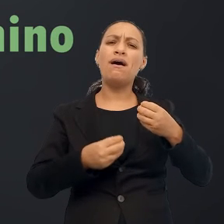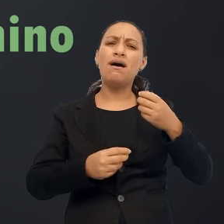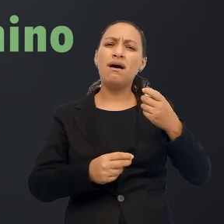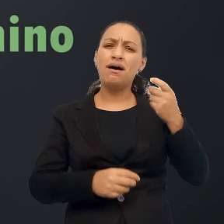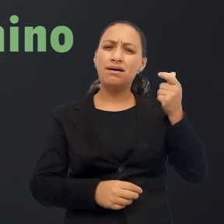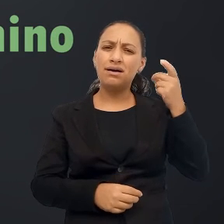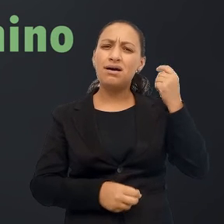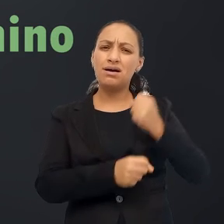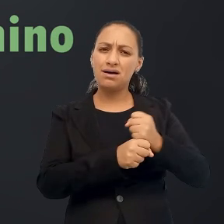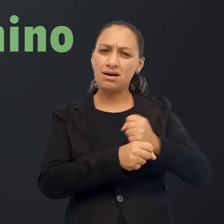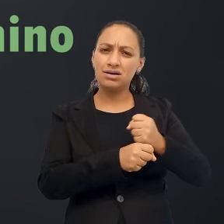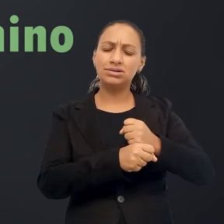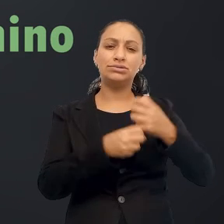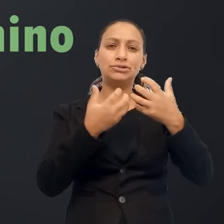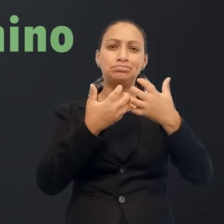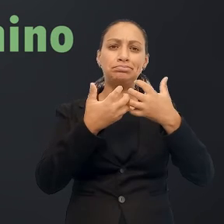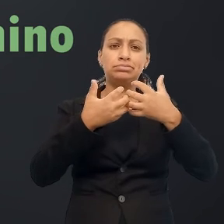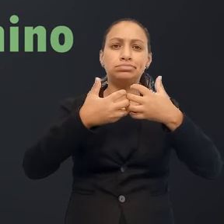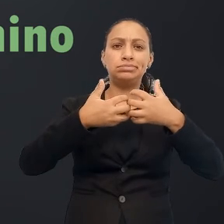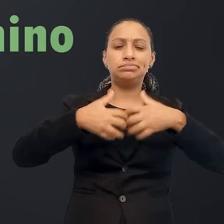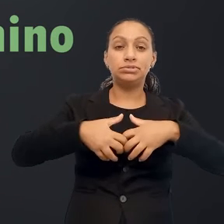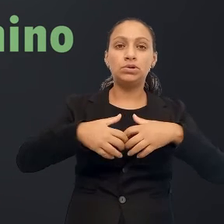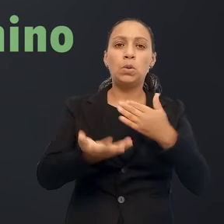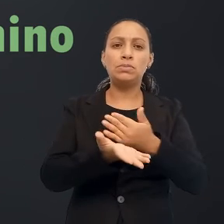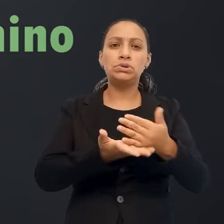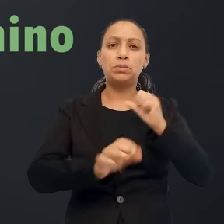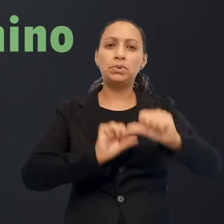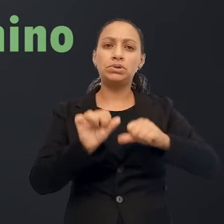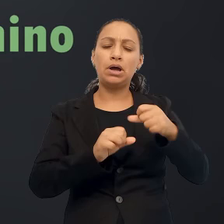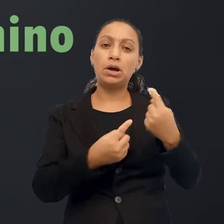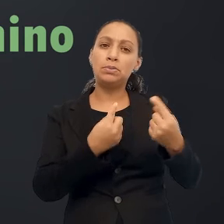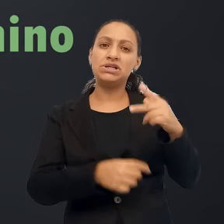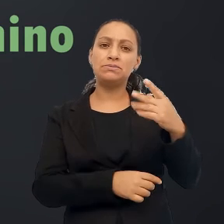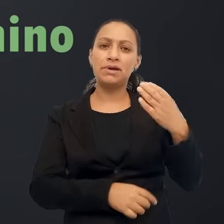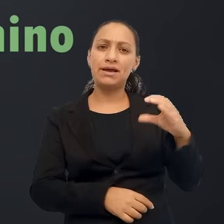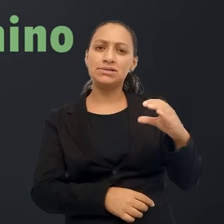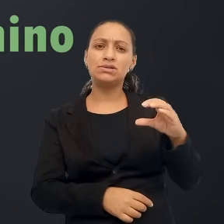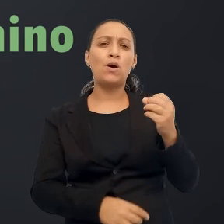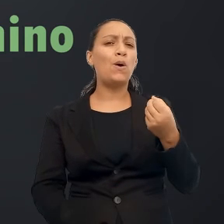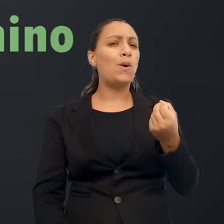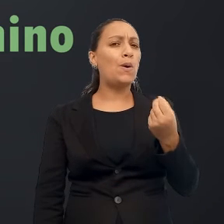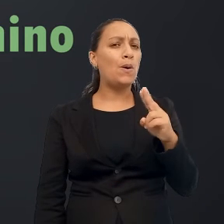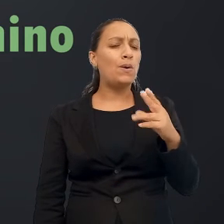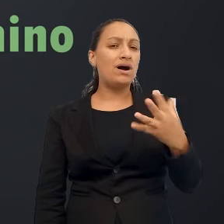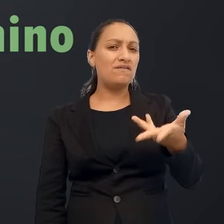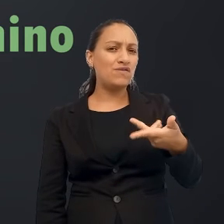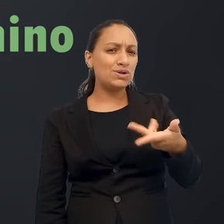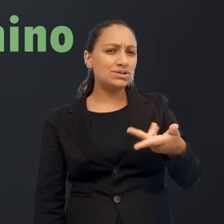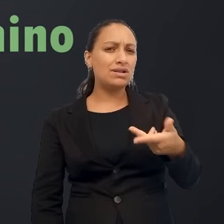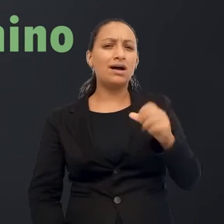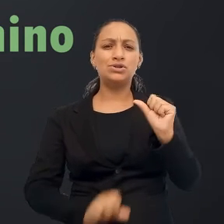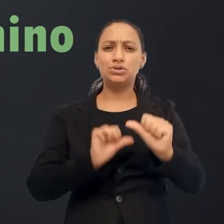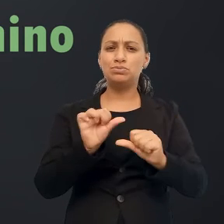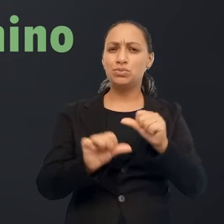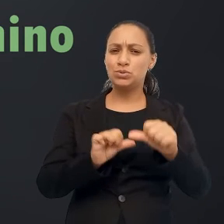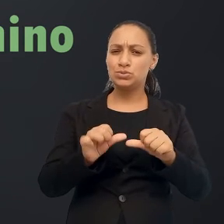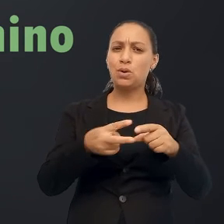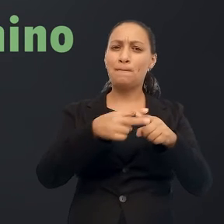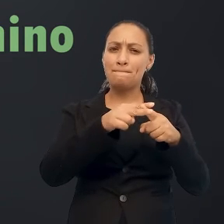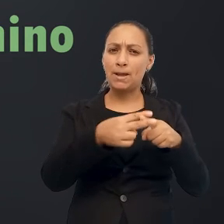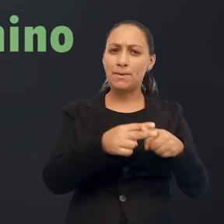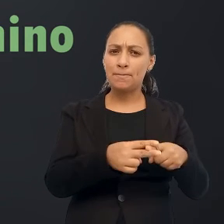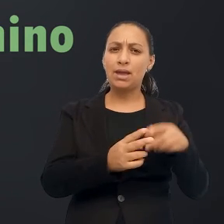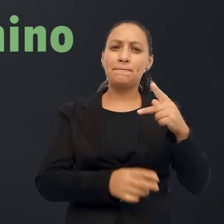anos, e a gente começou a mudar algumas peças nessa engrenagem, ou na velocidade, como é. Na verdade, a gente trocou umas peças, né? Estamos